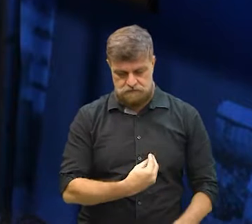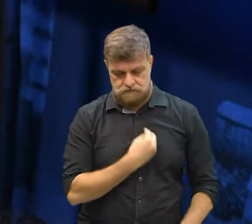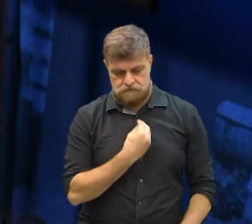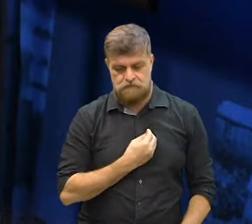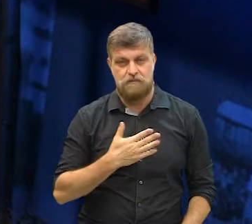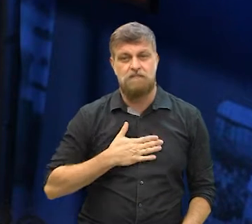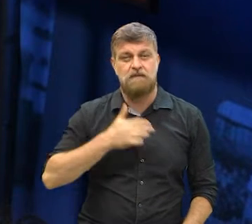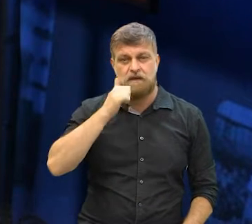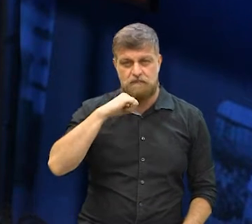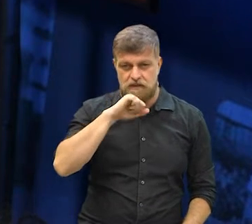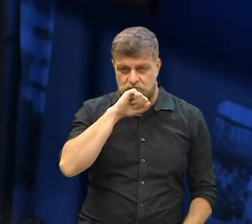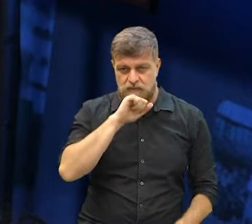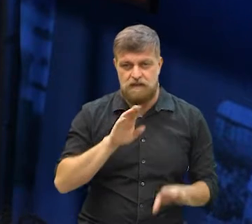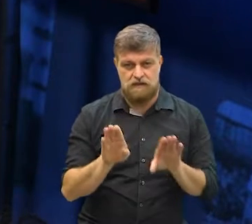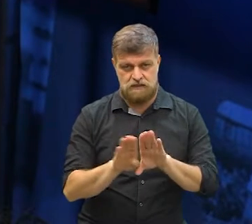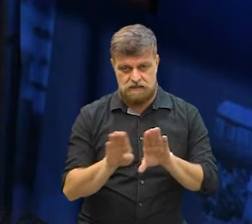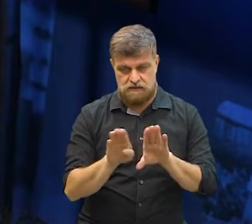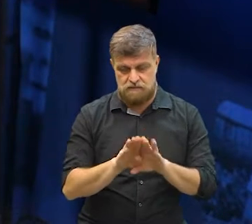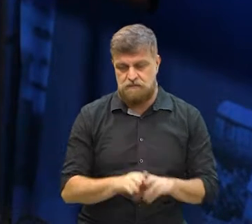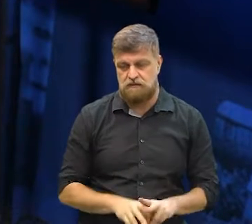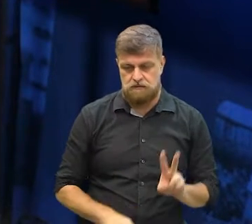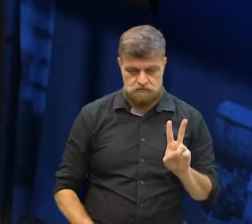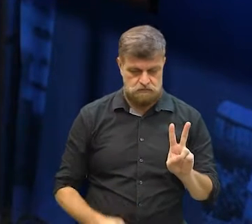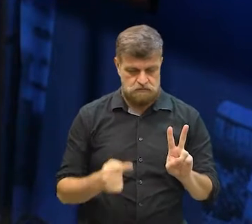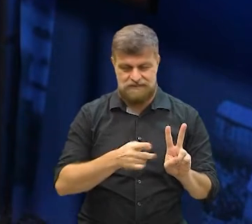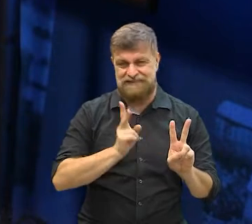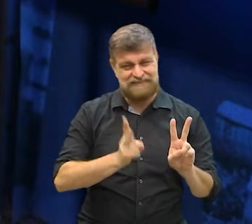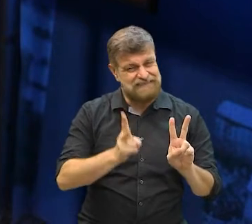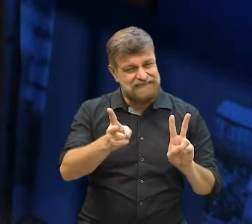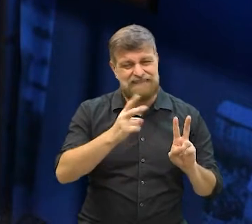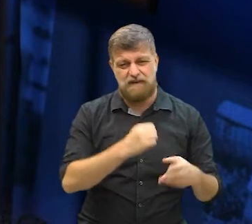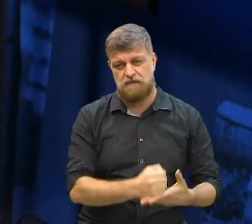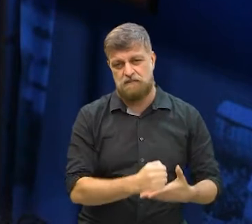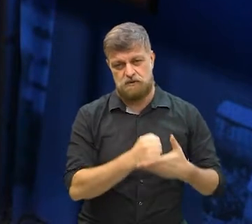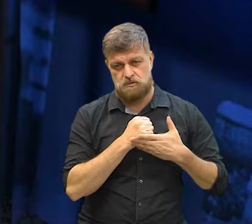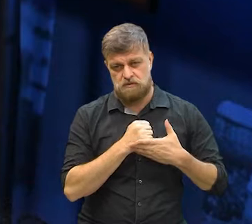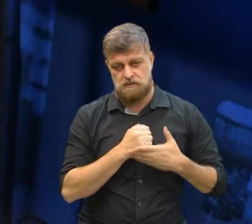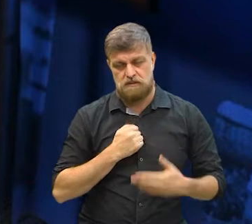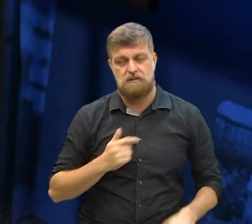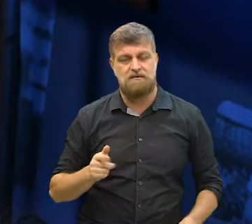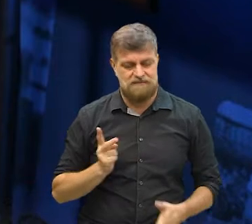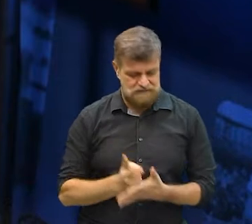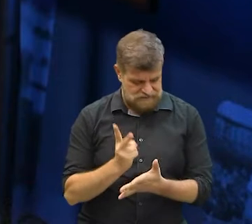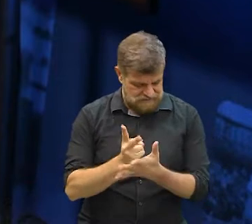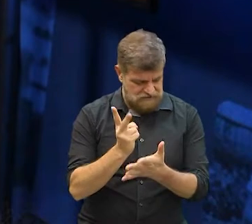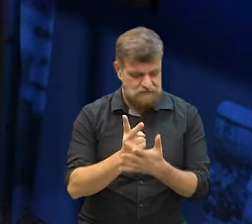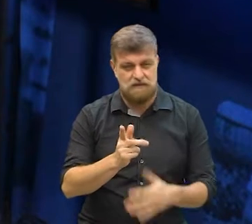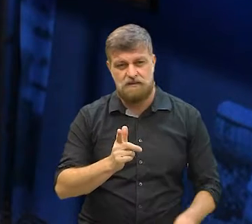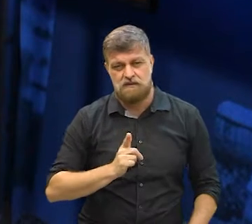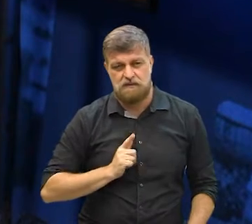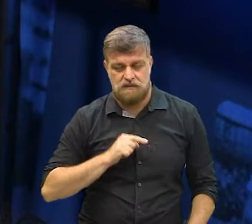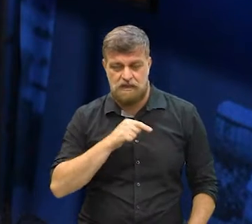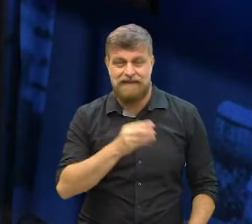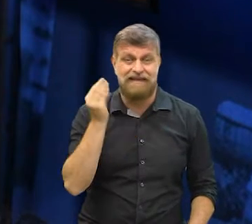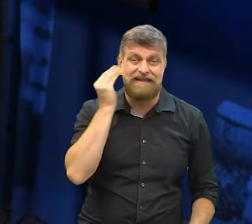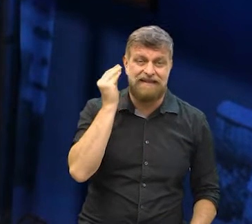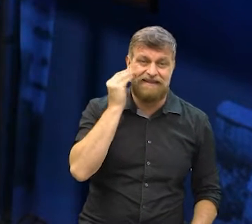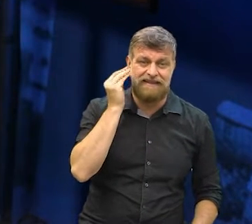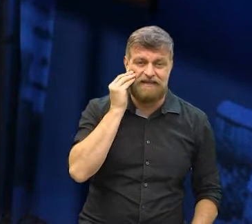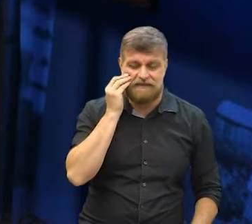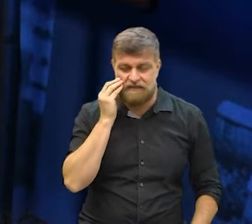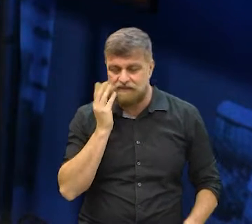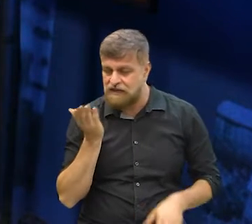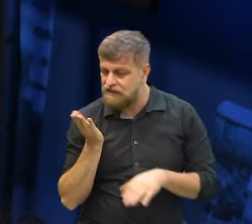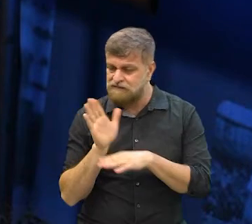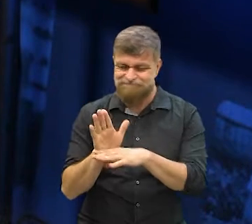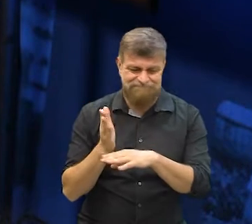minha mãe. O que eu preciso, ele está sempre pronto para me ajudar, ele me apoia muito, ele tenta ajudar